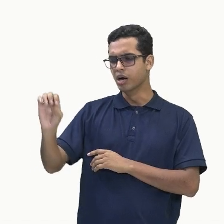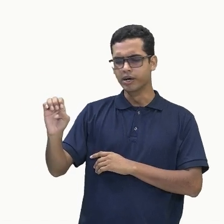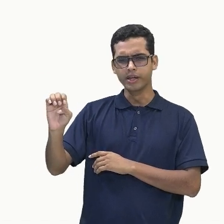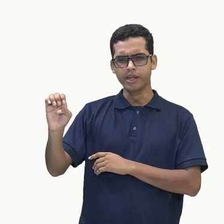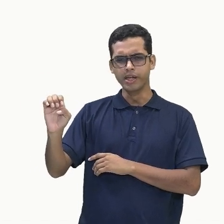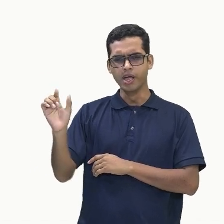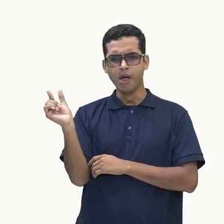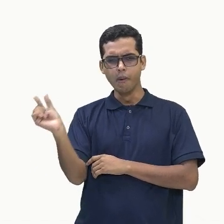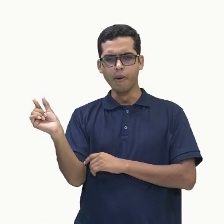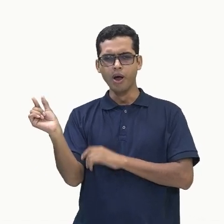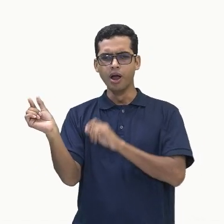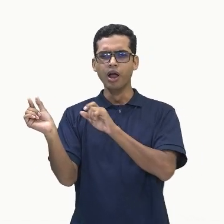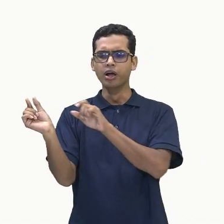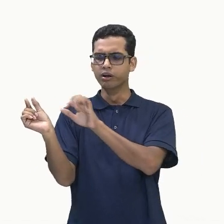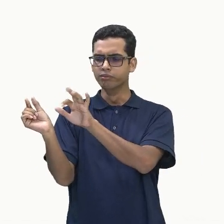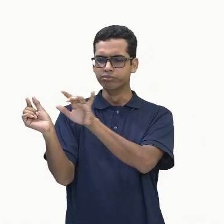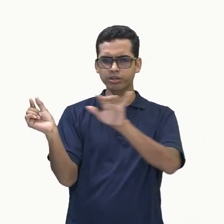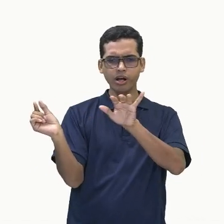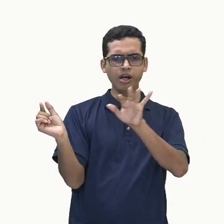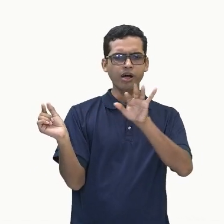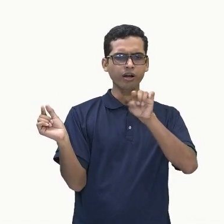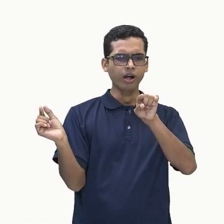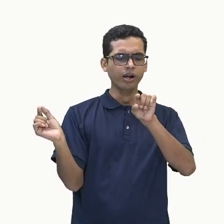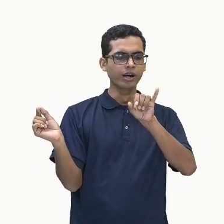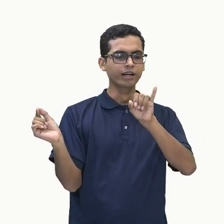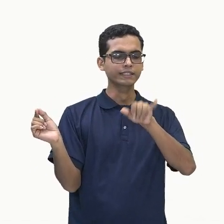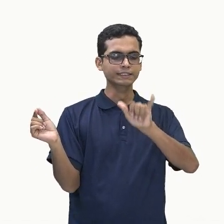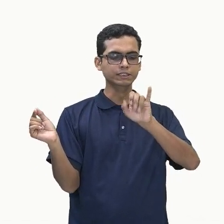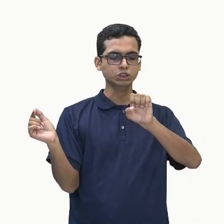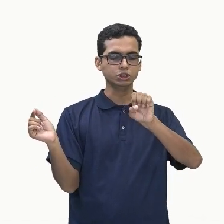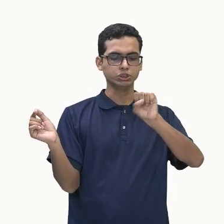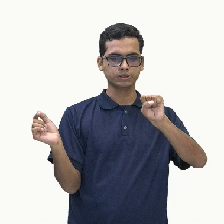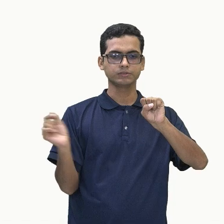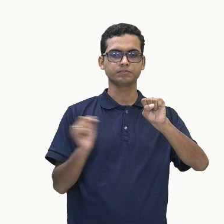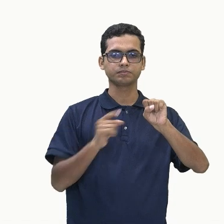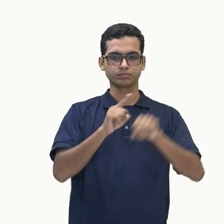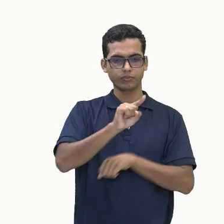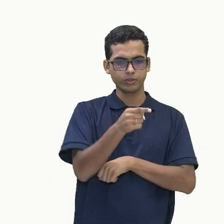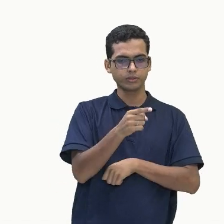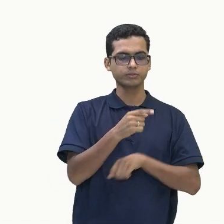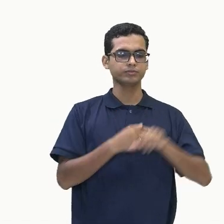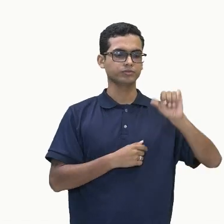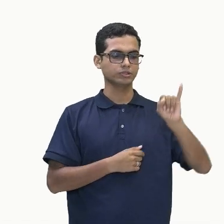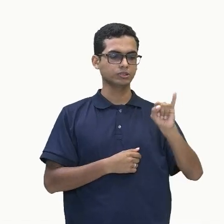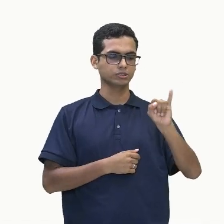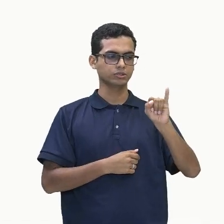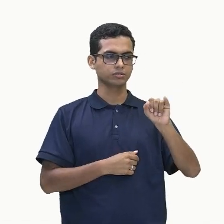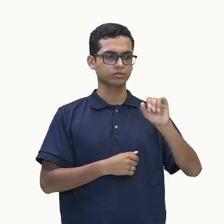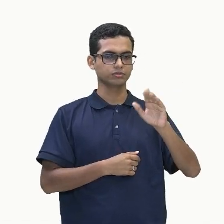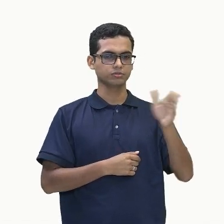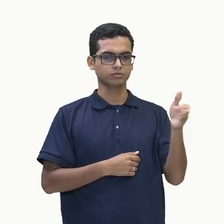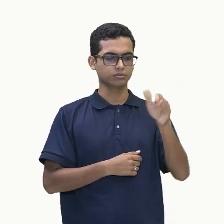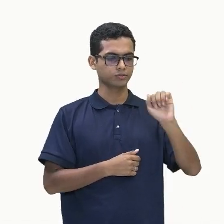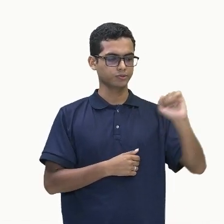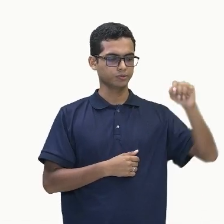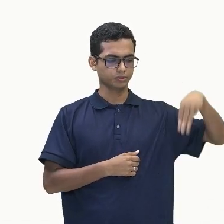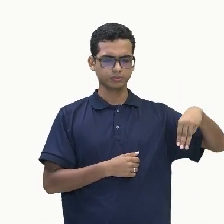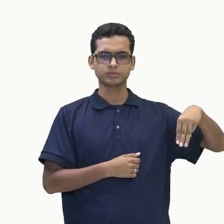Lenny? Are you texting Lenny? Yes, I am. Ou seja, você